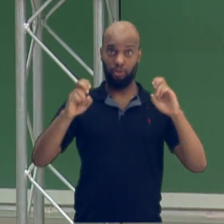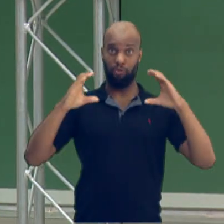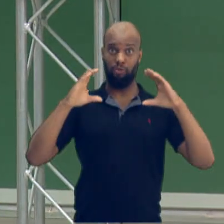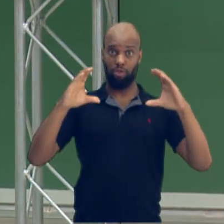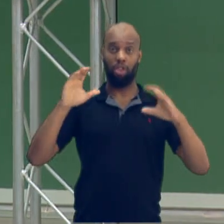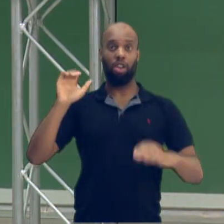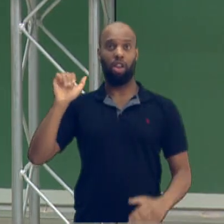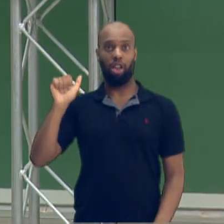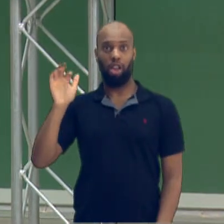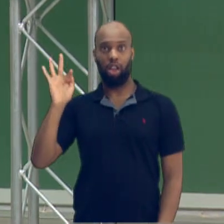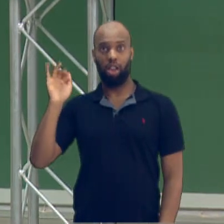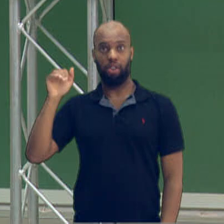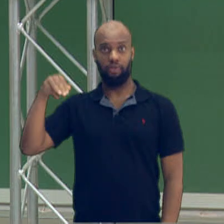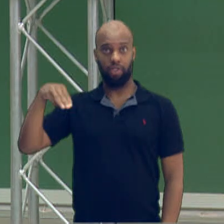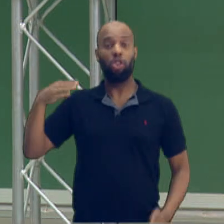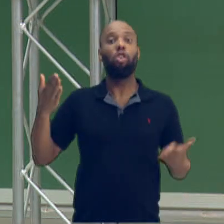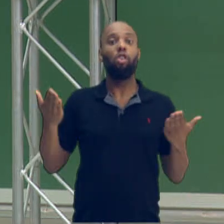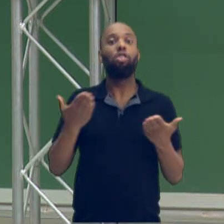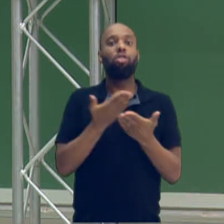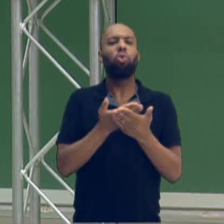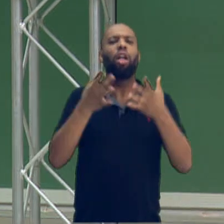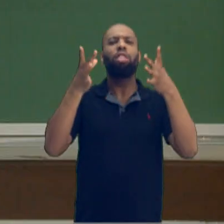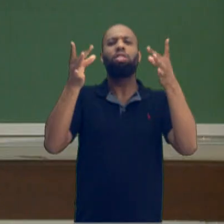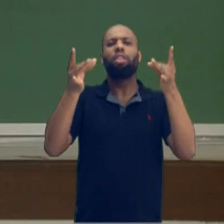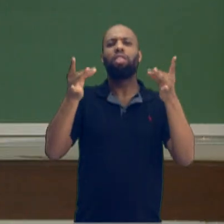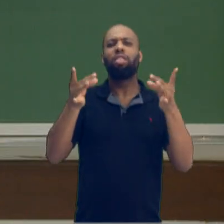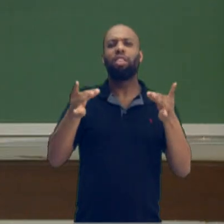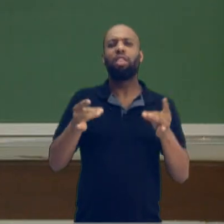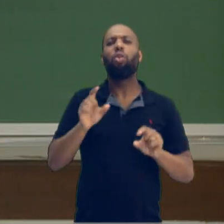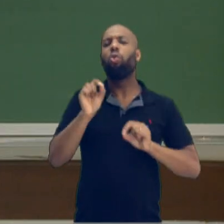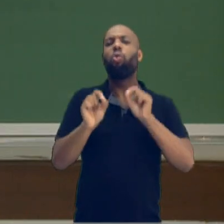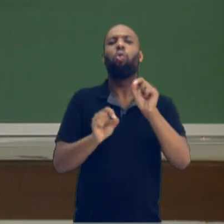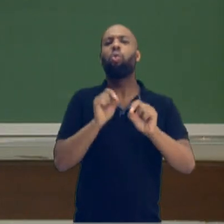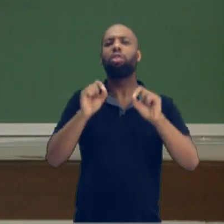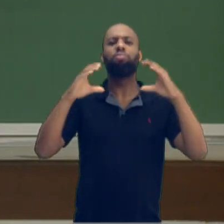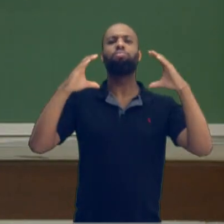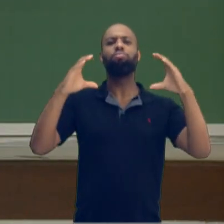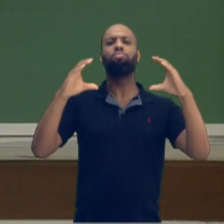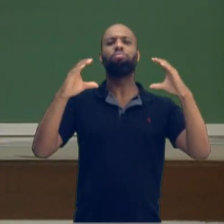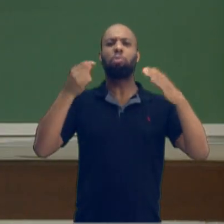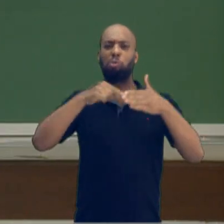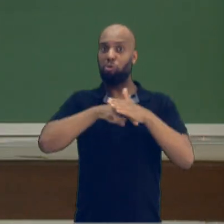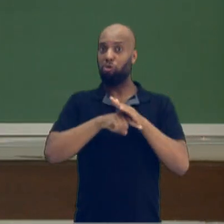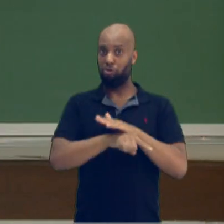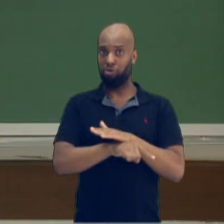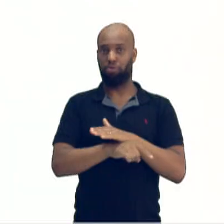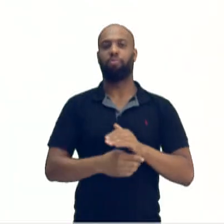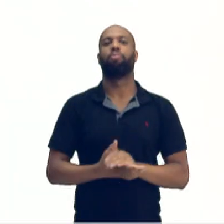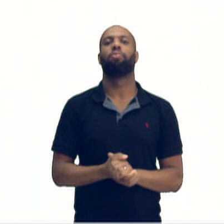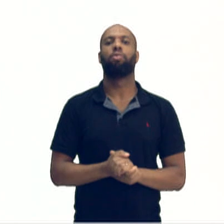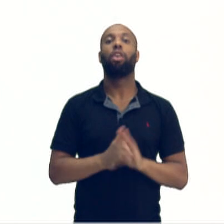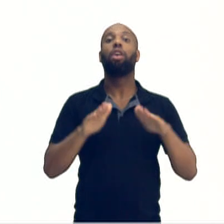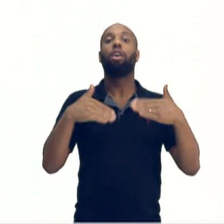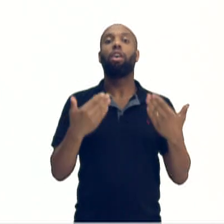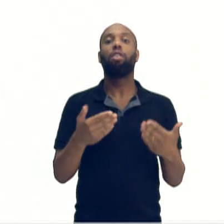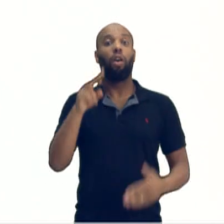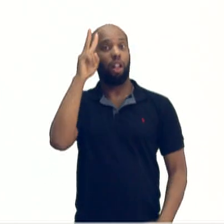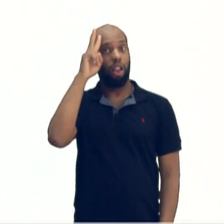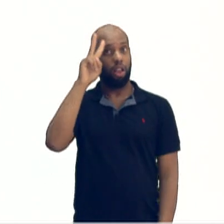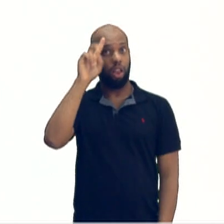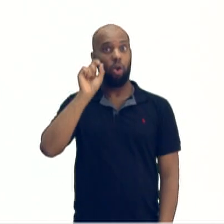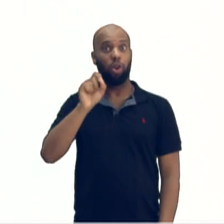função afim e hoje a gente vai começar a detalhar um pouquinho mais o que é esse estudo, tá? Dentro da função afim. Então, só para a gente